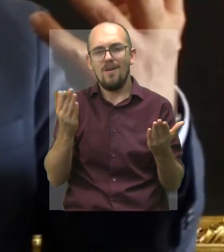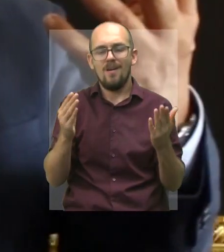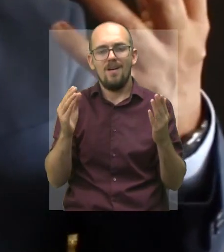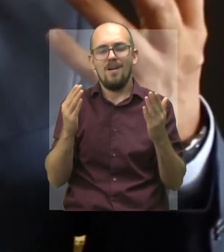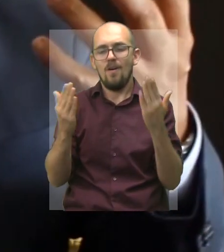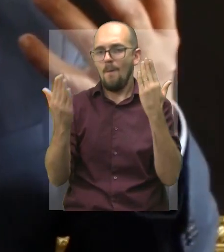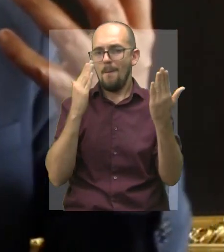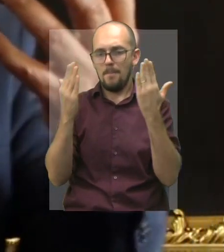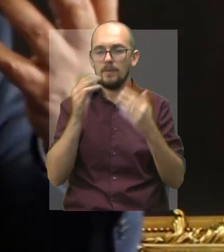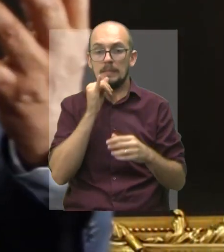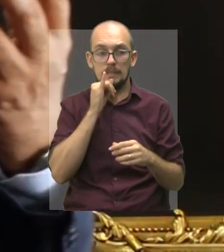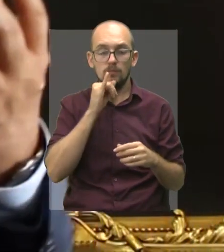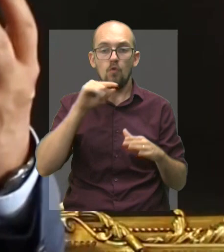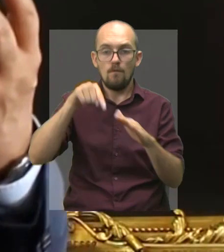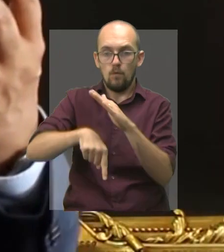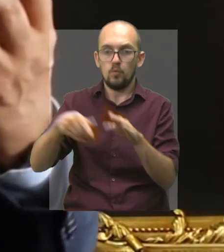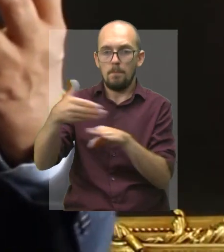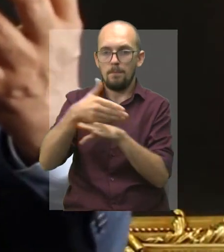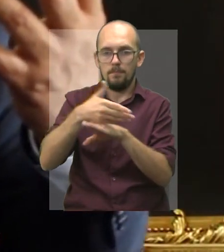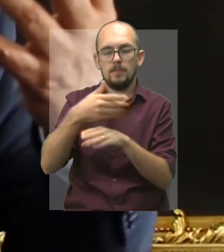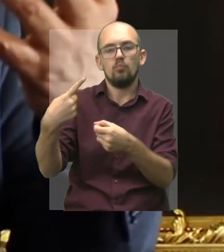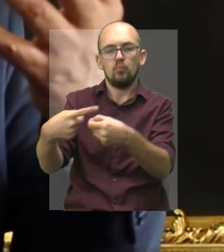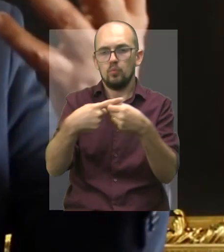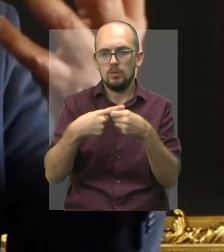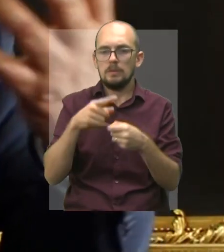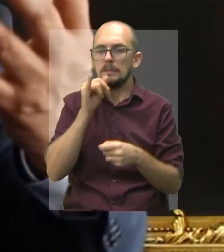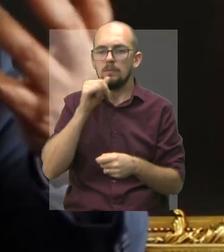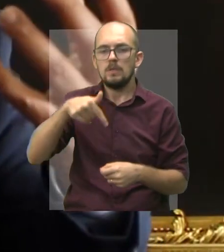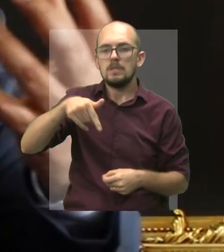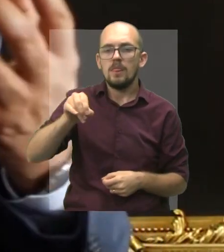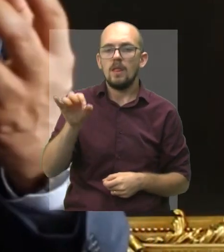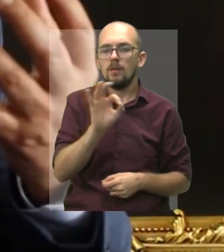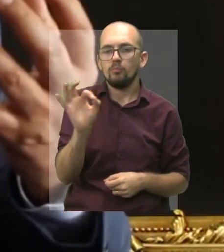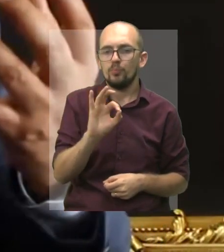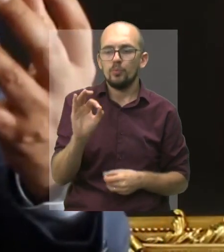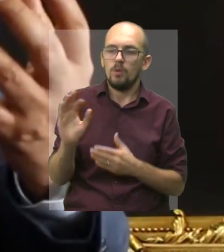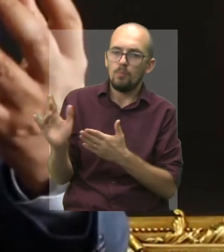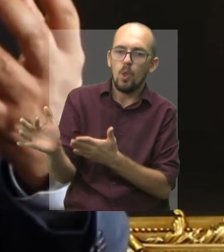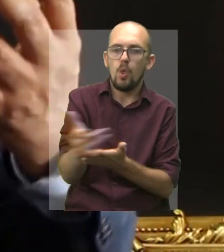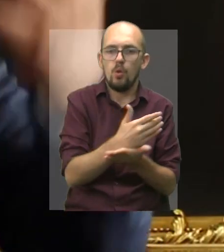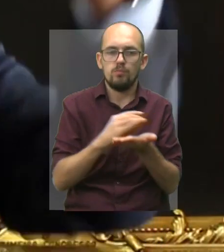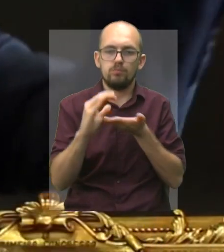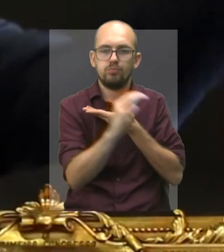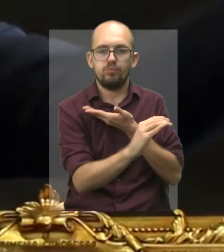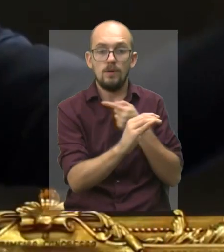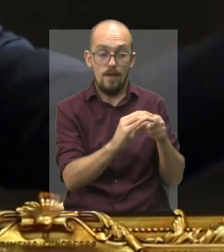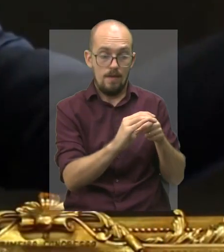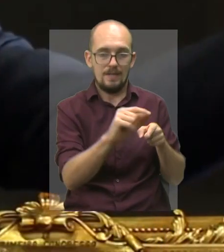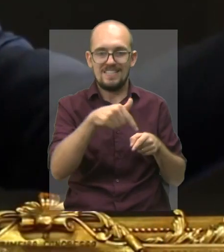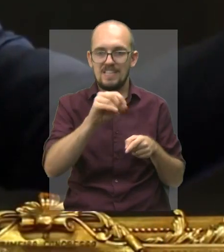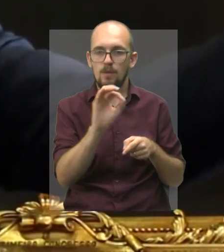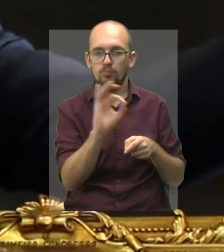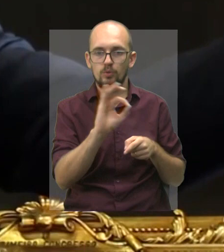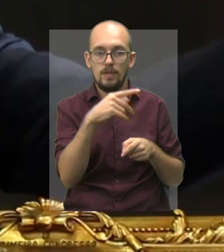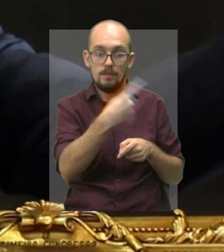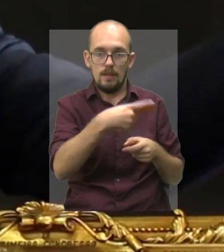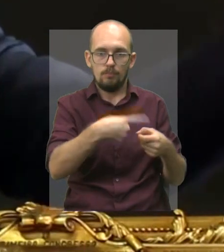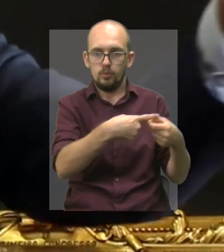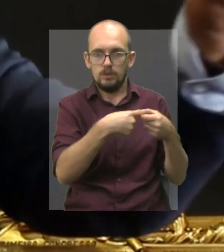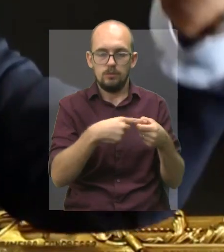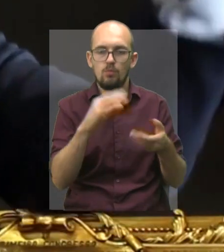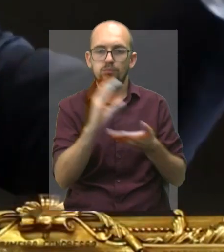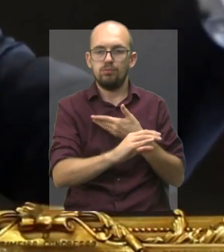de participação do município lhe garante aí 70% da arrecadação do município. E os